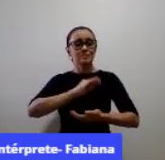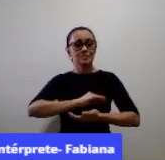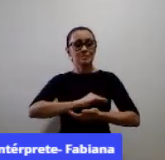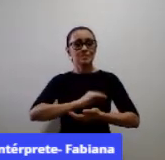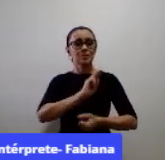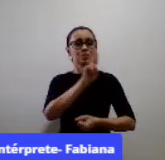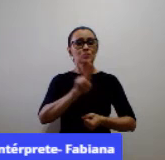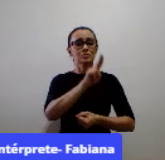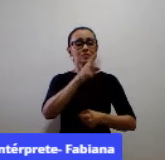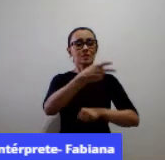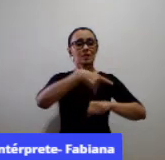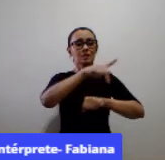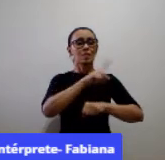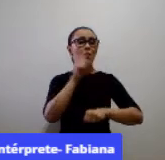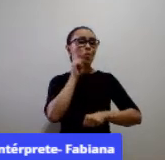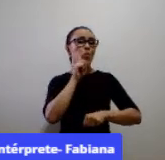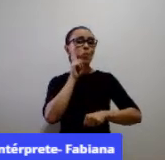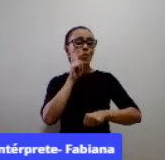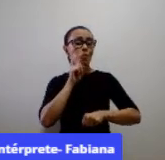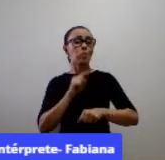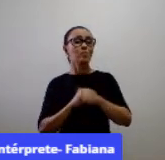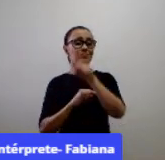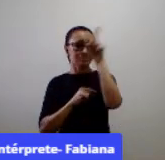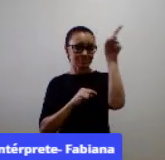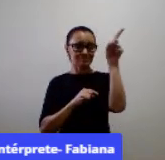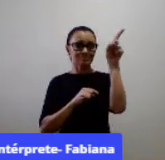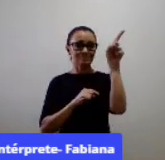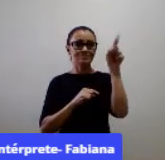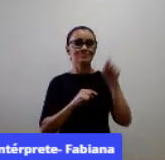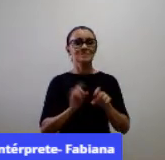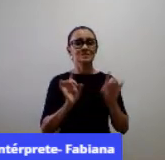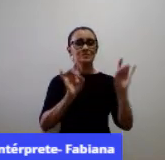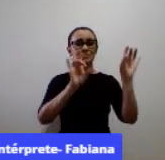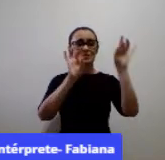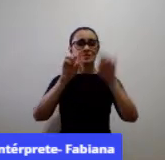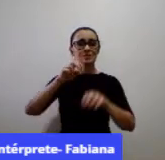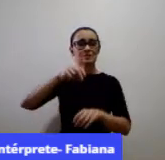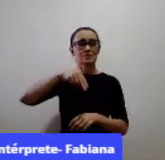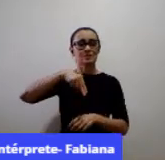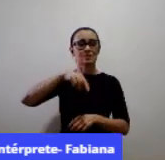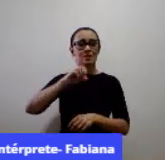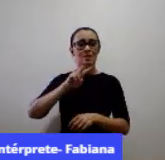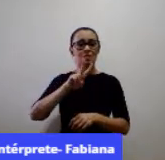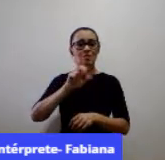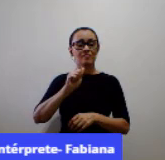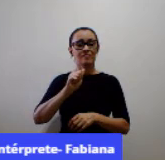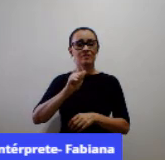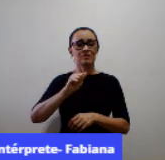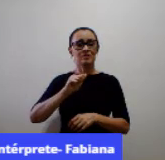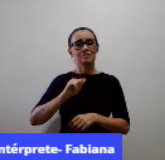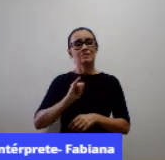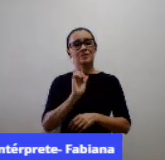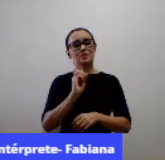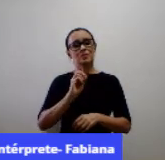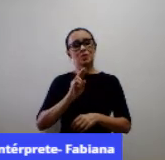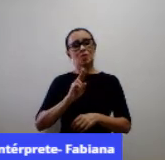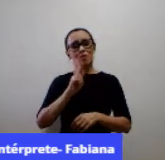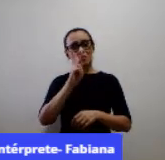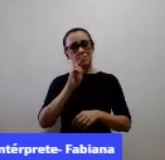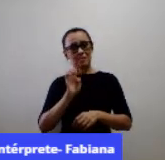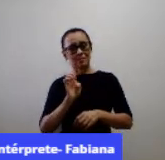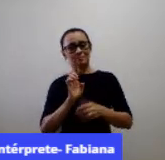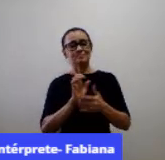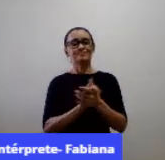Estados Unidos. Mais propriamente dito, em Nova York. Nós tivemos acesso a esse